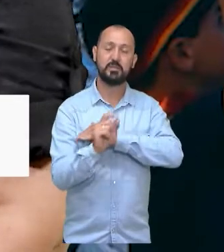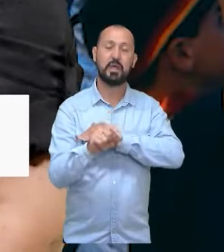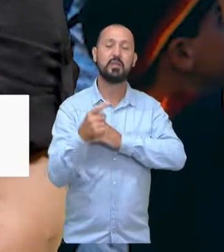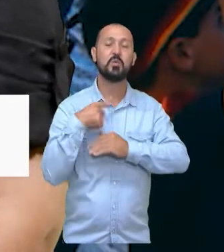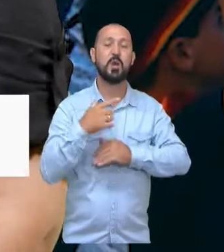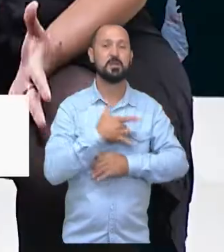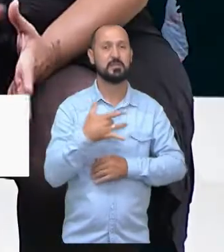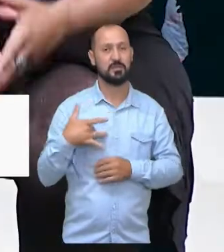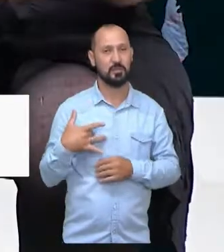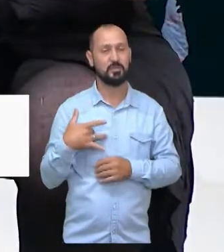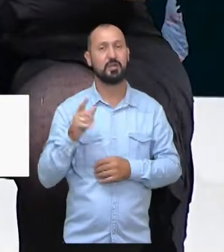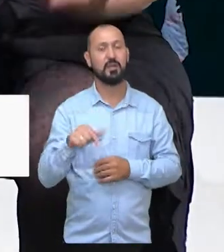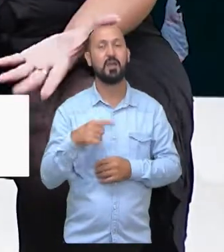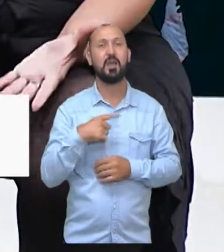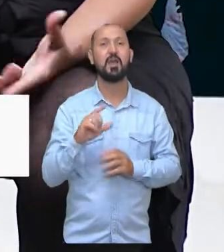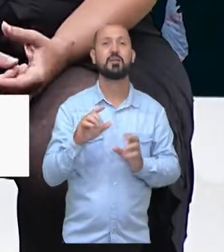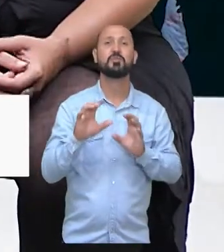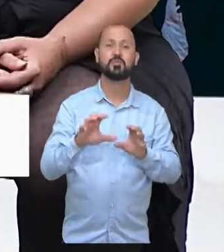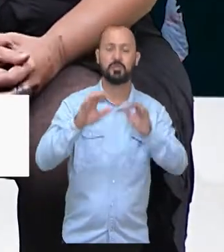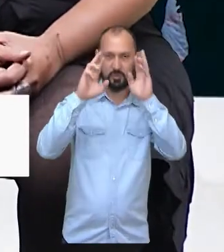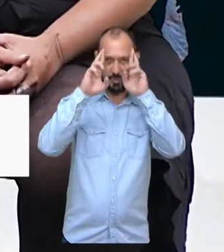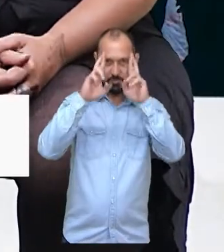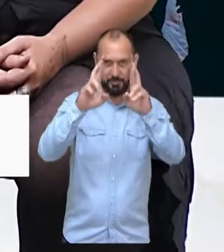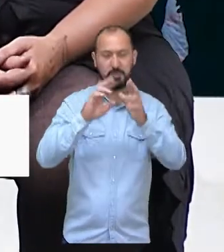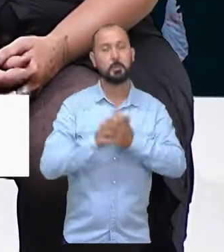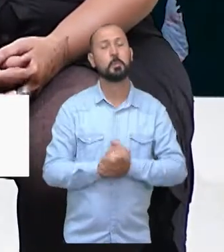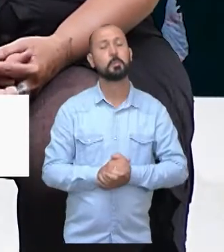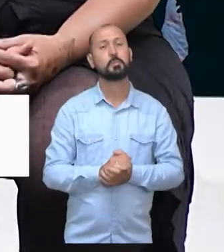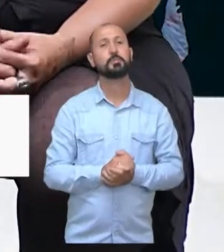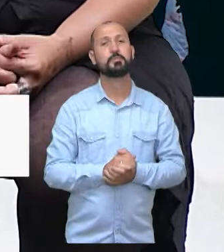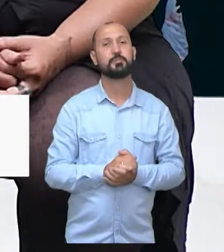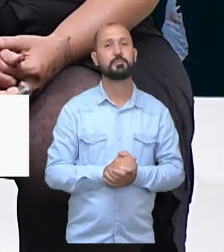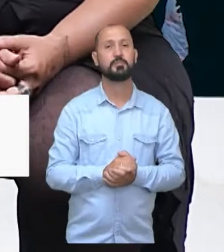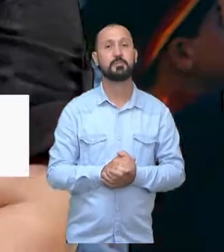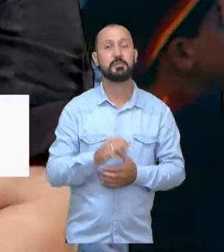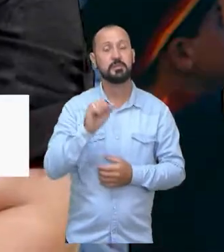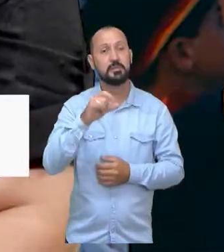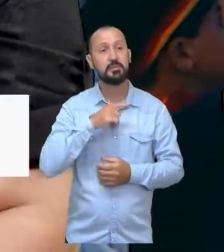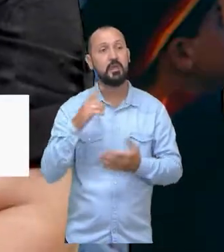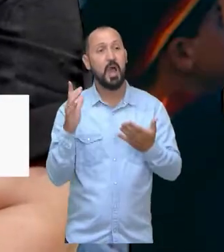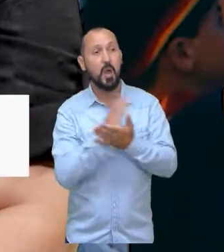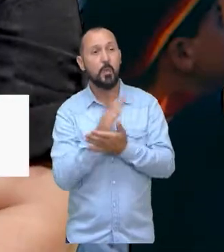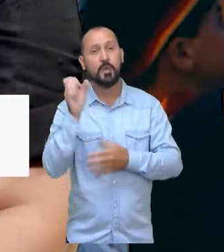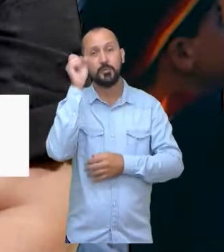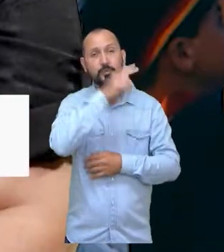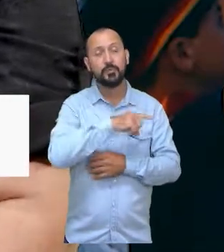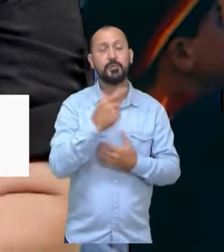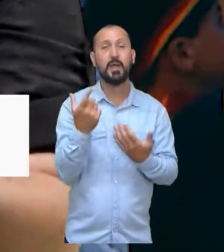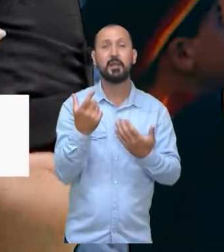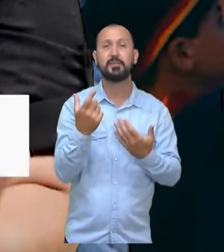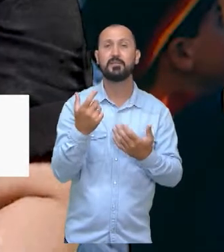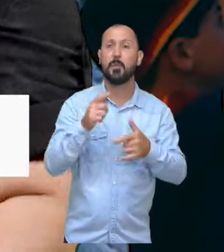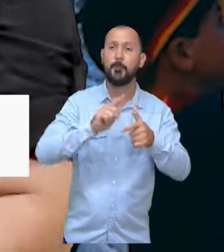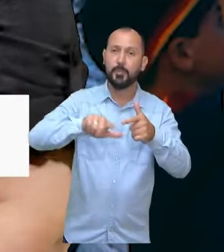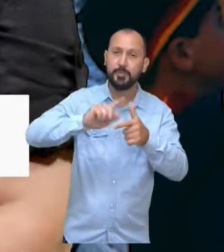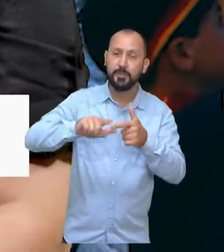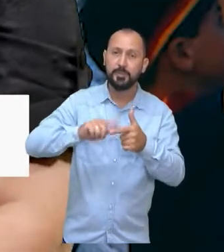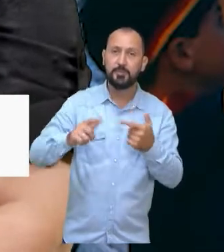à saúde é esse acesso de forma respeitosa, né? Então, se há algum tipo de dificuldade, algum tipo de